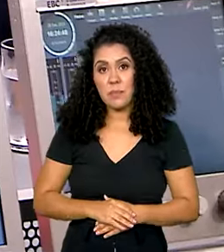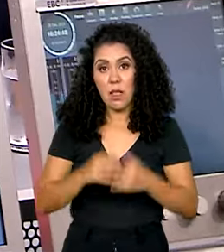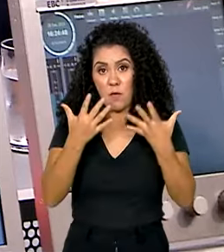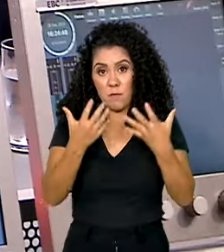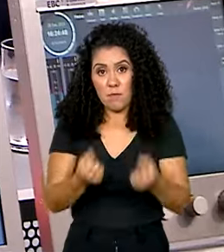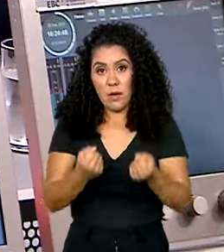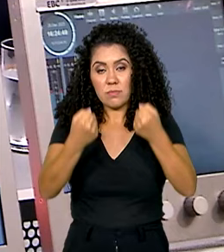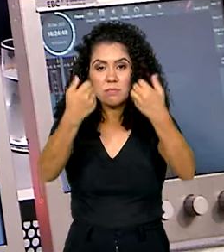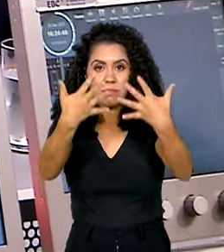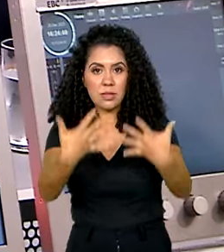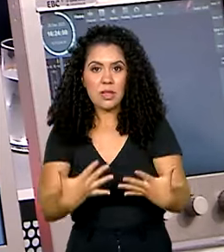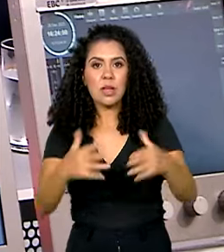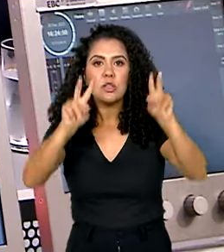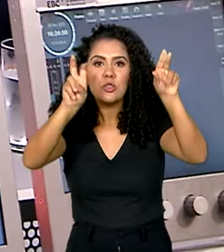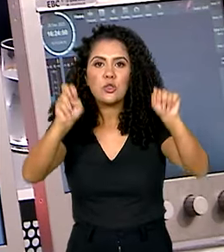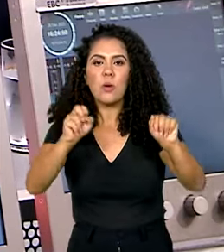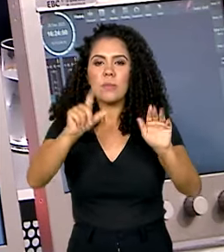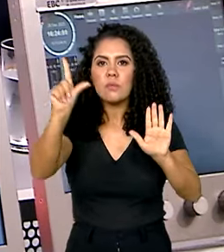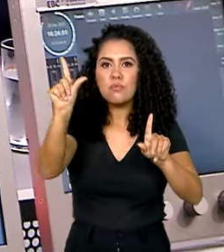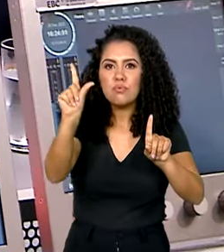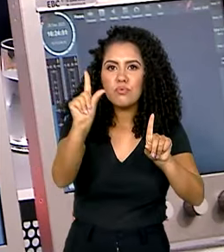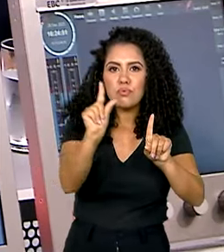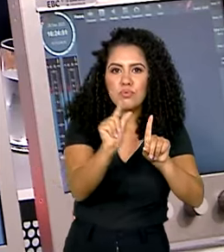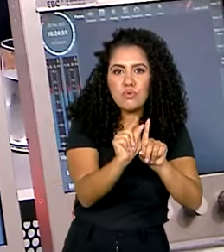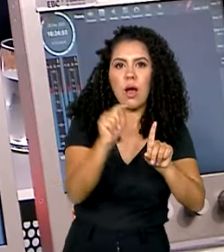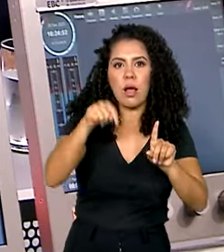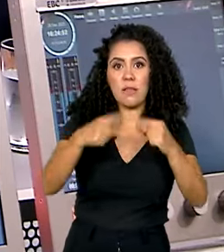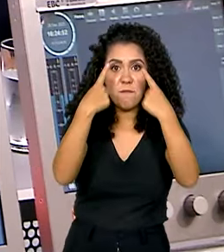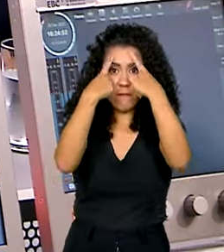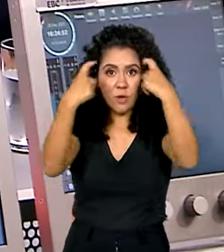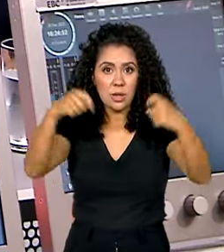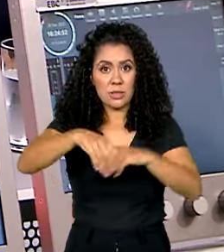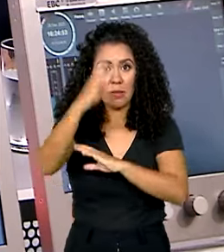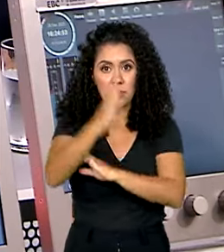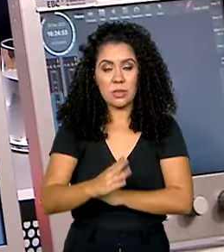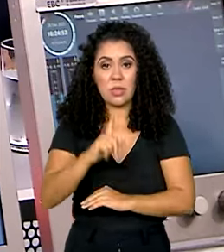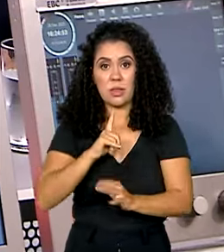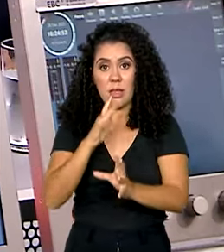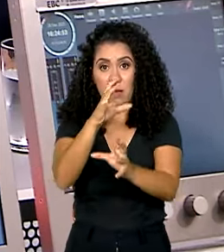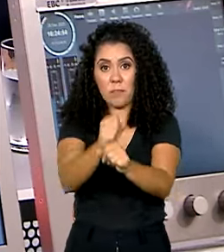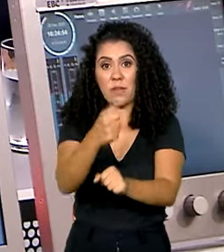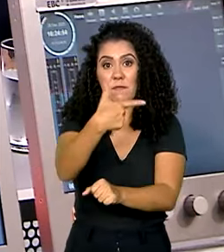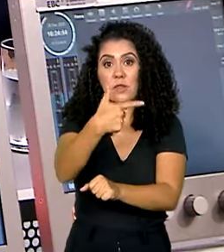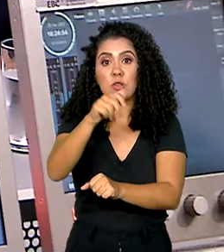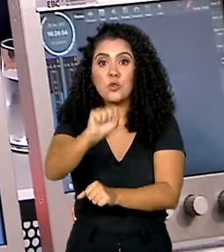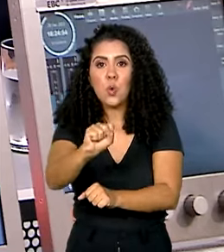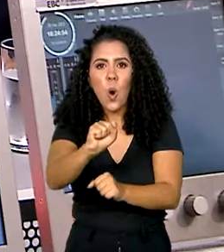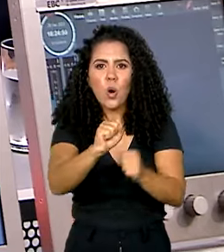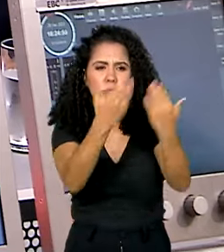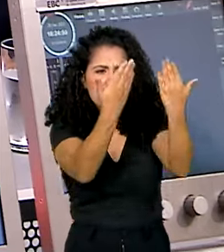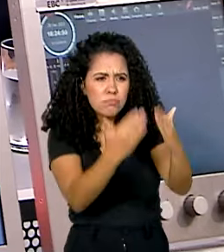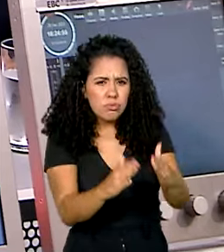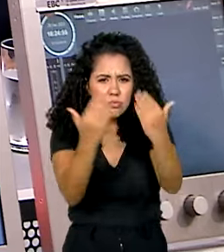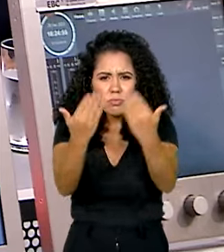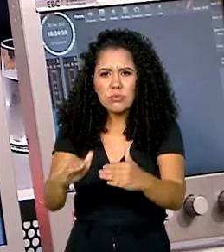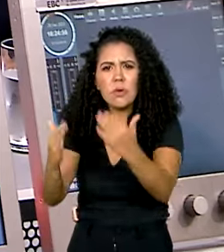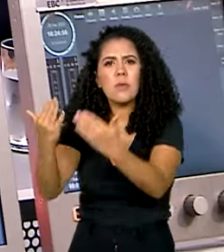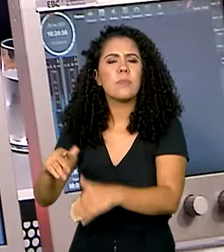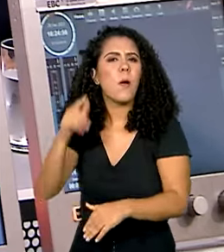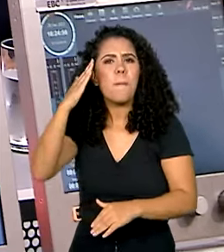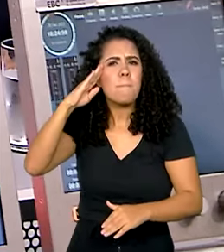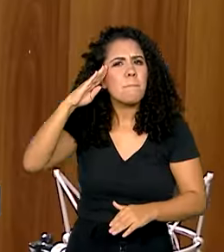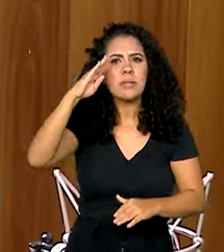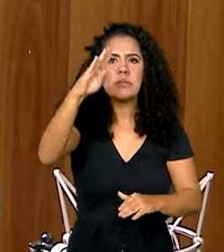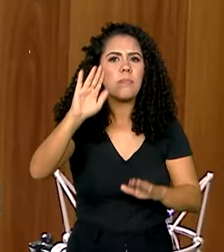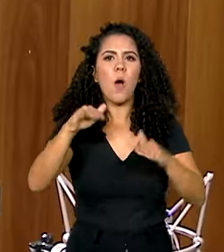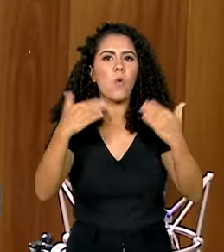falando sobre a redução dos índices de violência no país. Foram avaliados 28 indicadores. O que a gente pode destacar desse resultado?